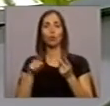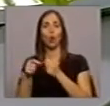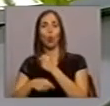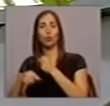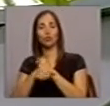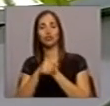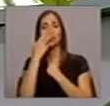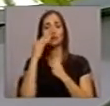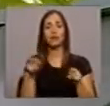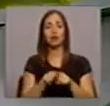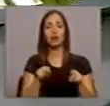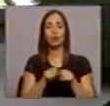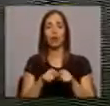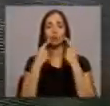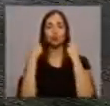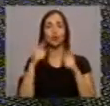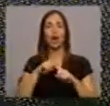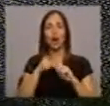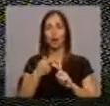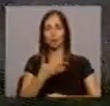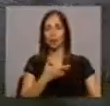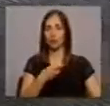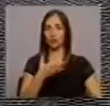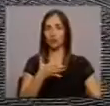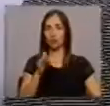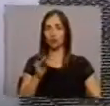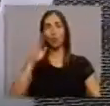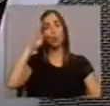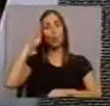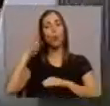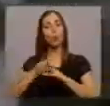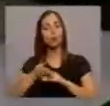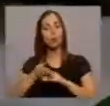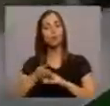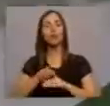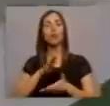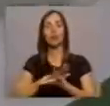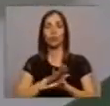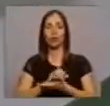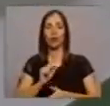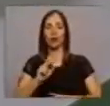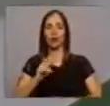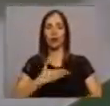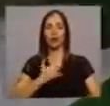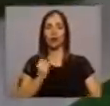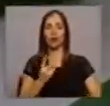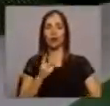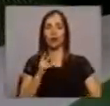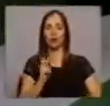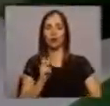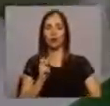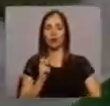um bocado do que era a Guerra Fria em 1974. E, por último, da Gradiva e de Lawrence Krauss, um